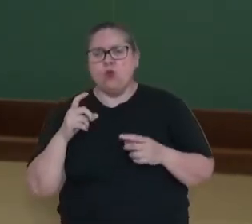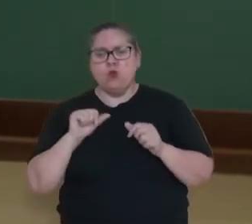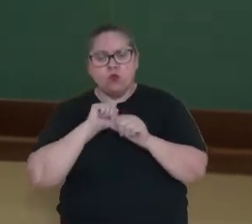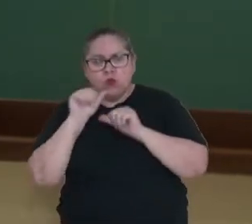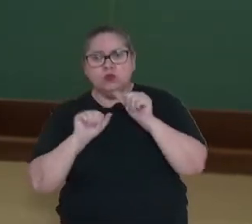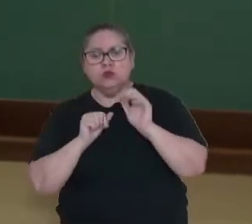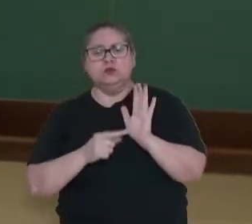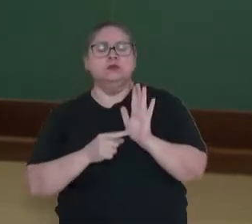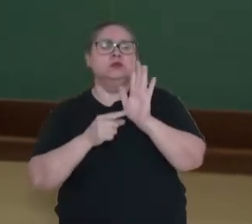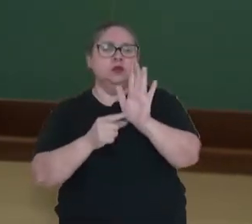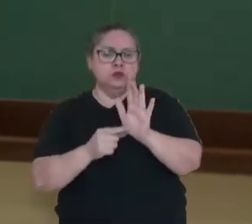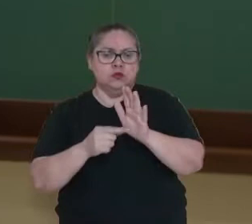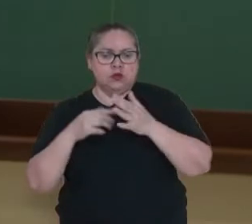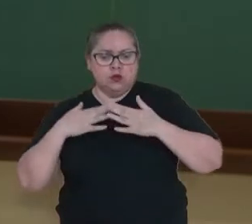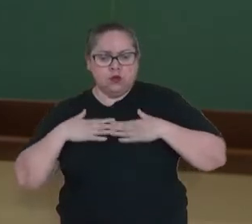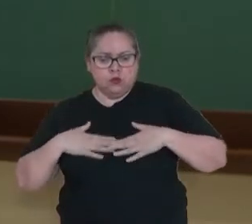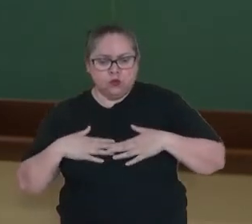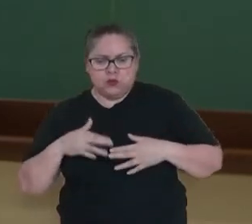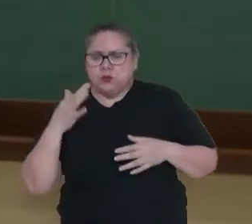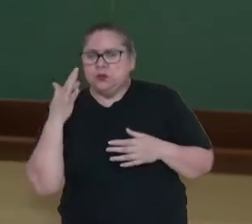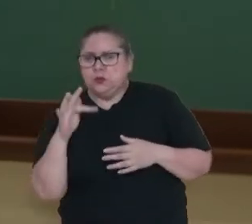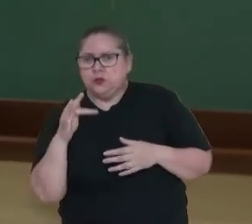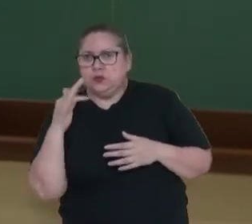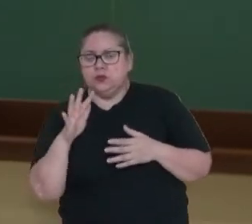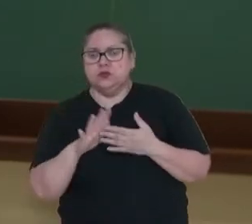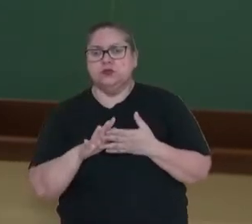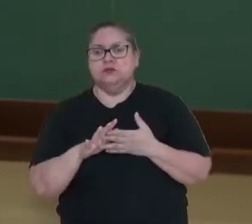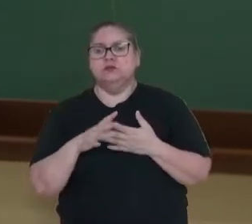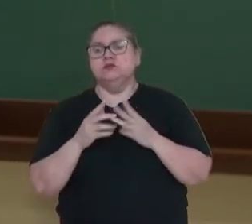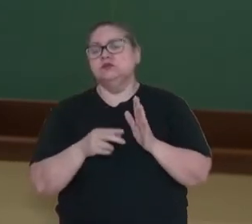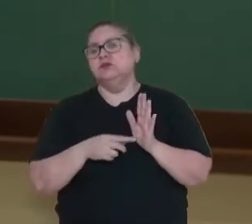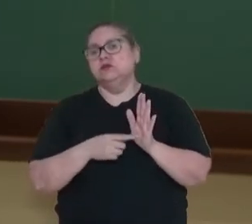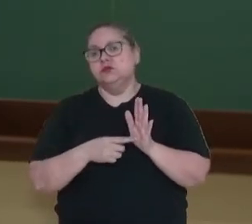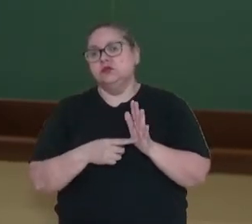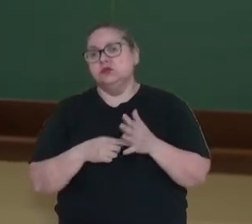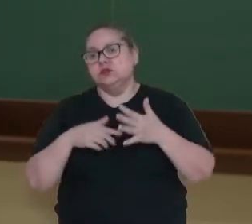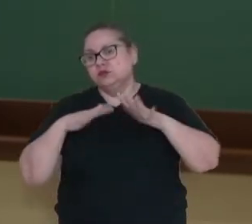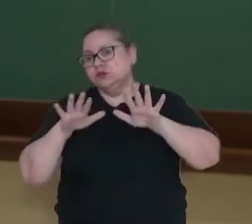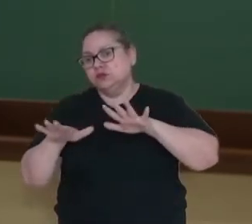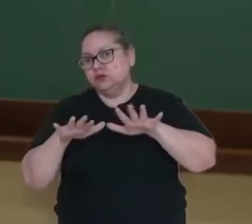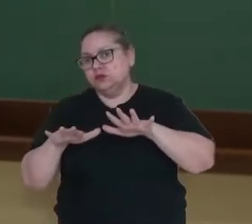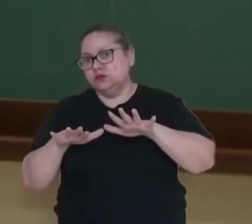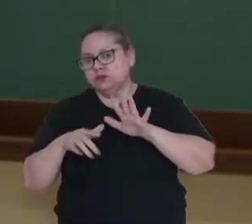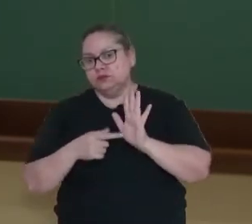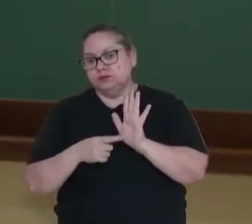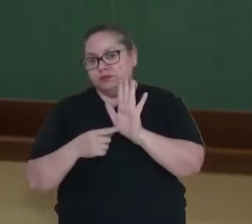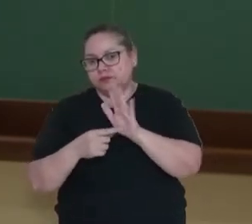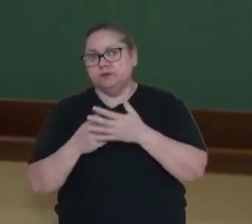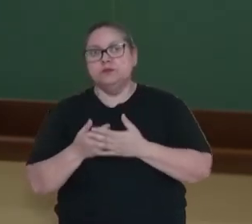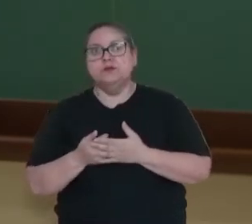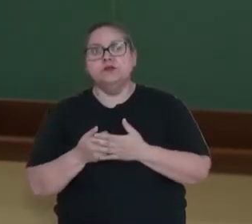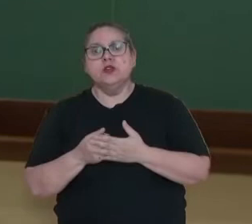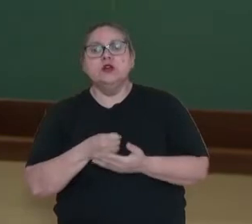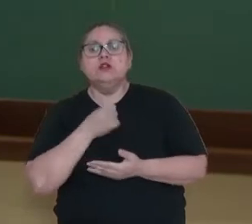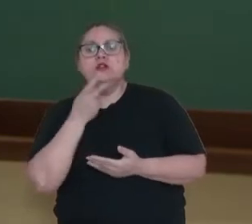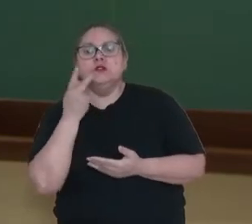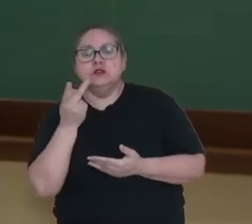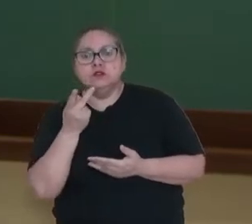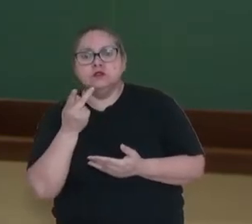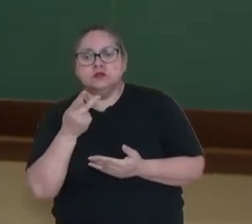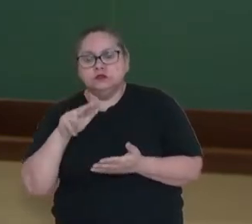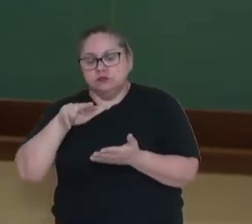ela mostra que o nosso corpo está com dor, né? Então esses são os movimentos expressivos. Quando falamos